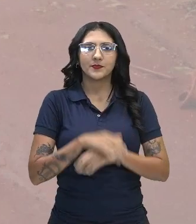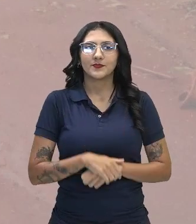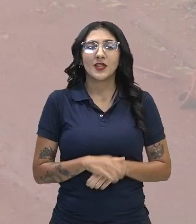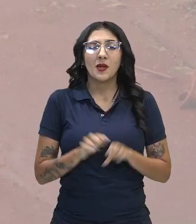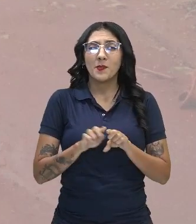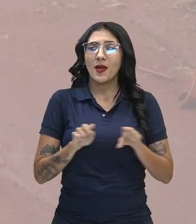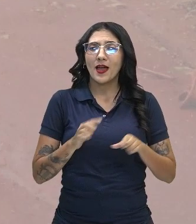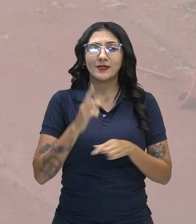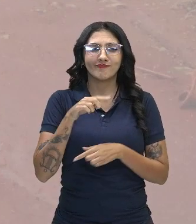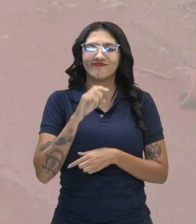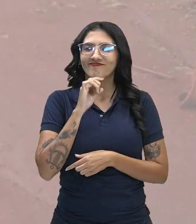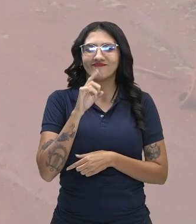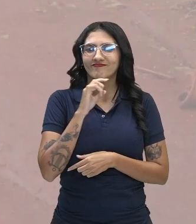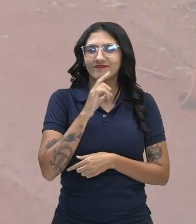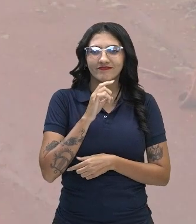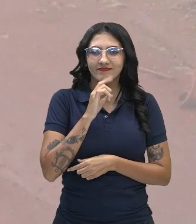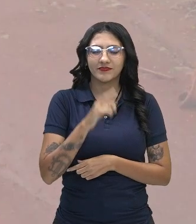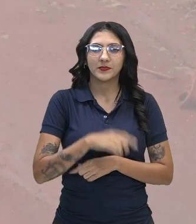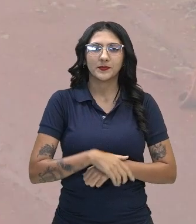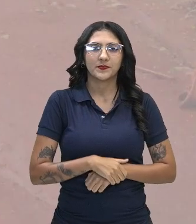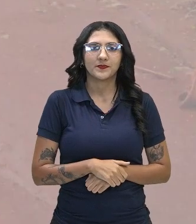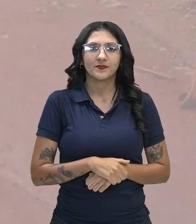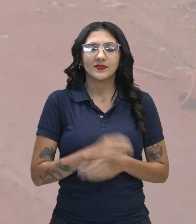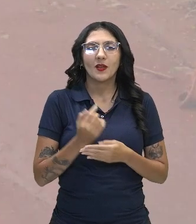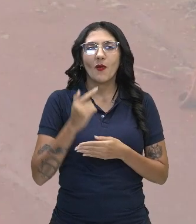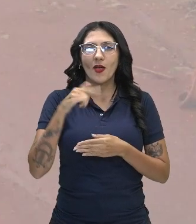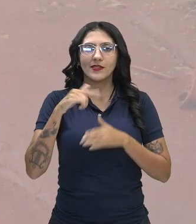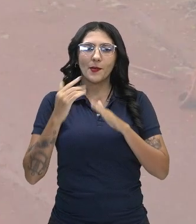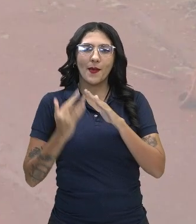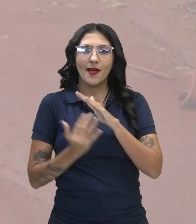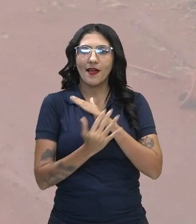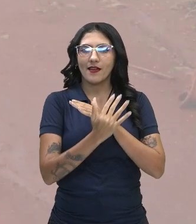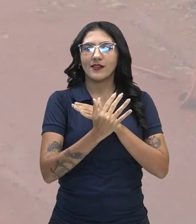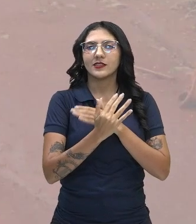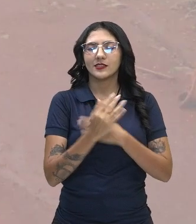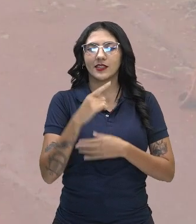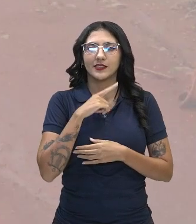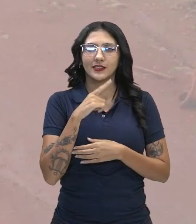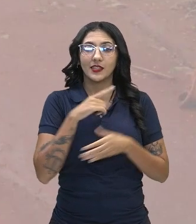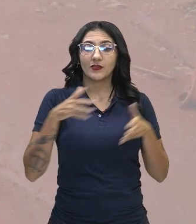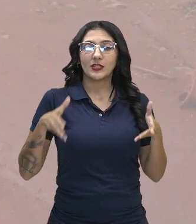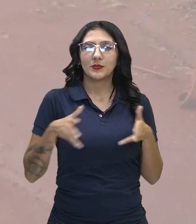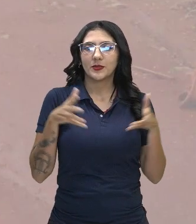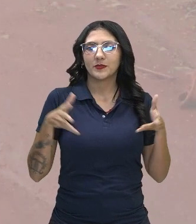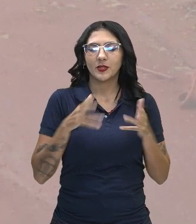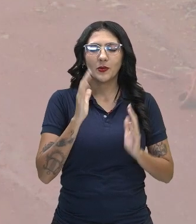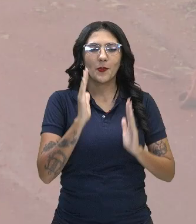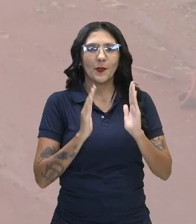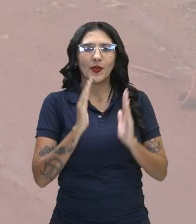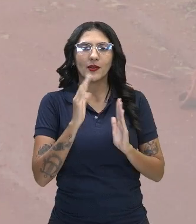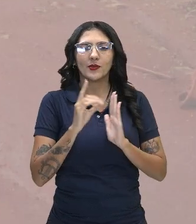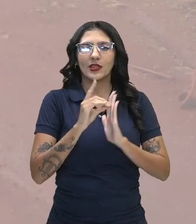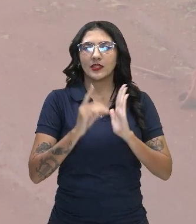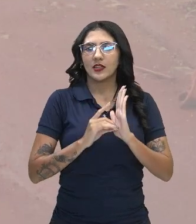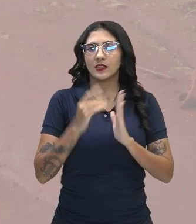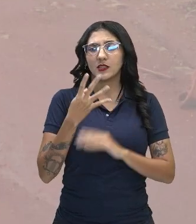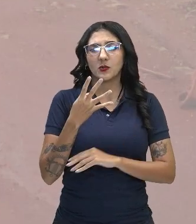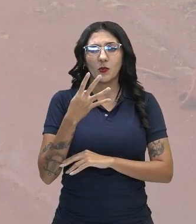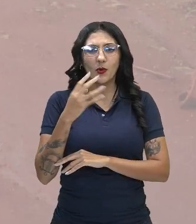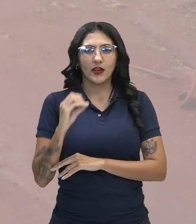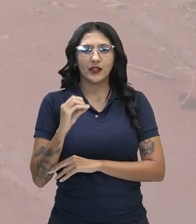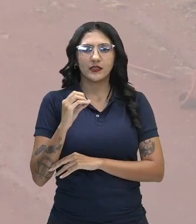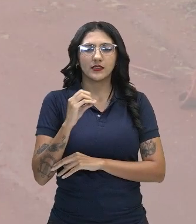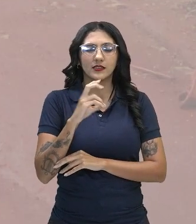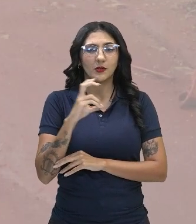dando certo, né? Isso, essa marcha para o oeste que foi implementada ali no governo getulista, ali na década de 40 e 50, a gente está falando